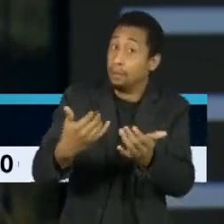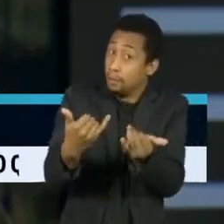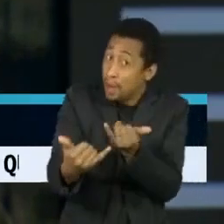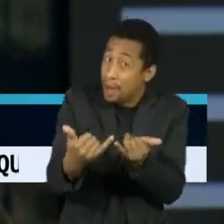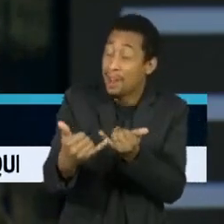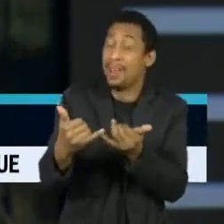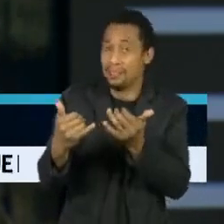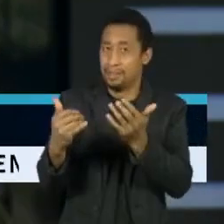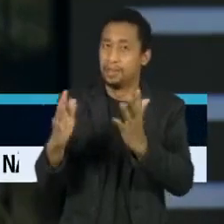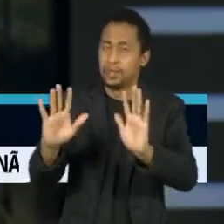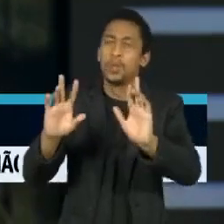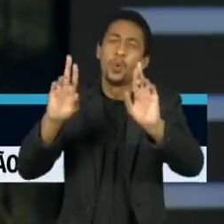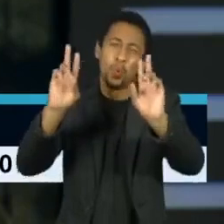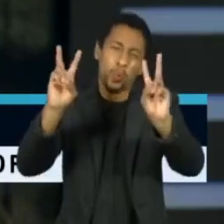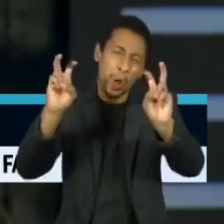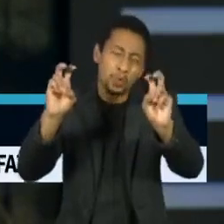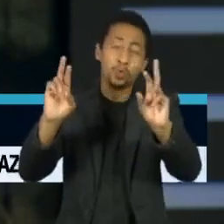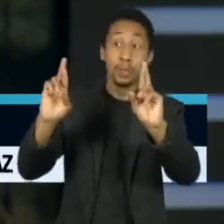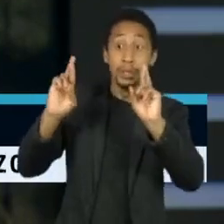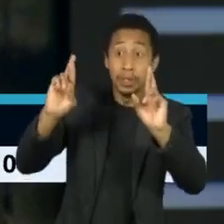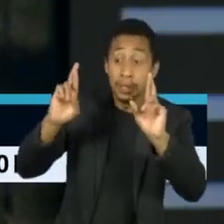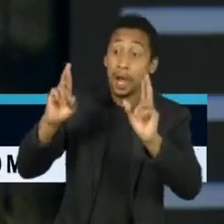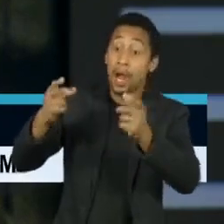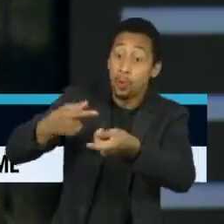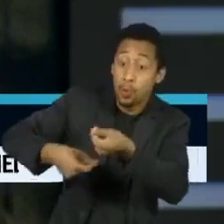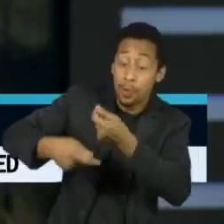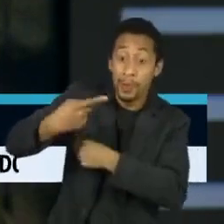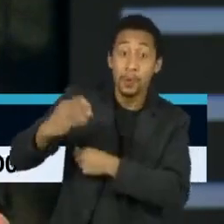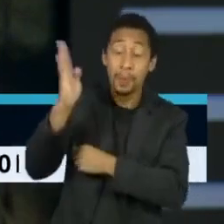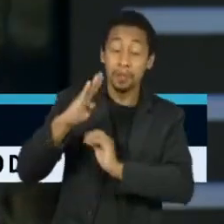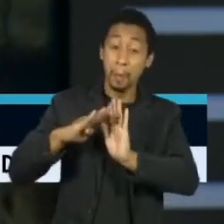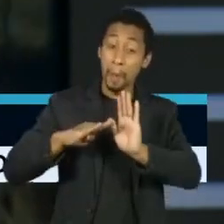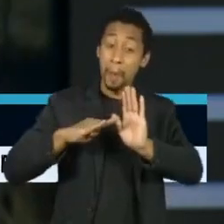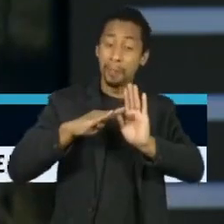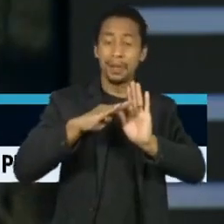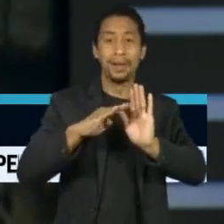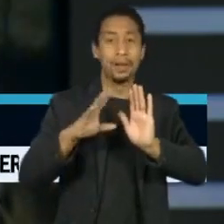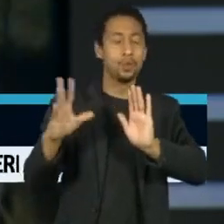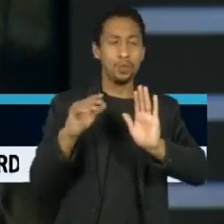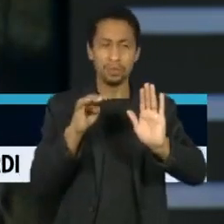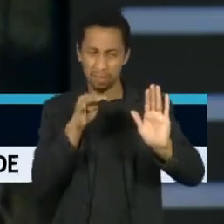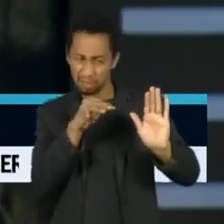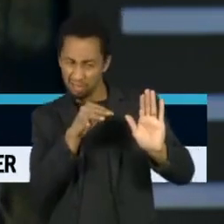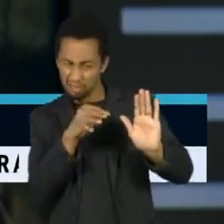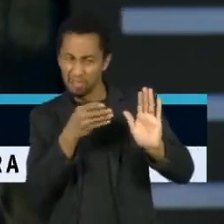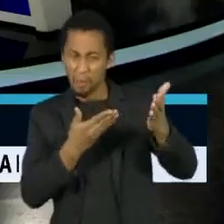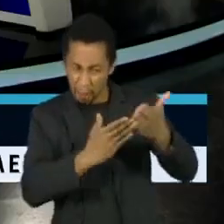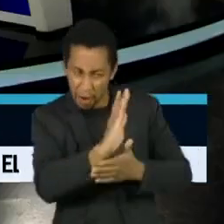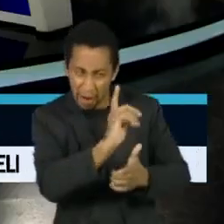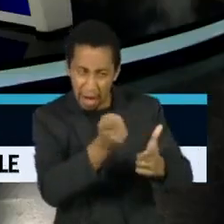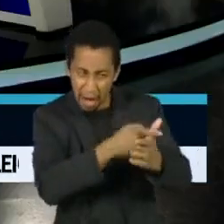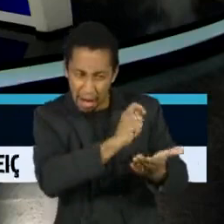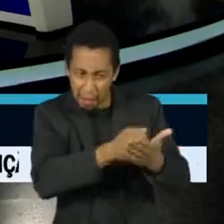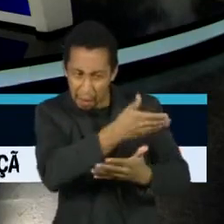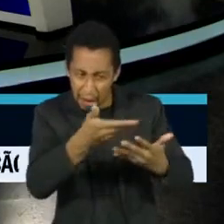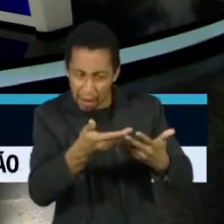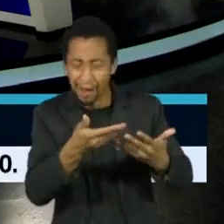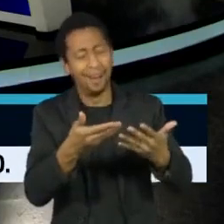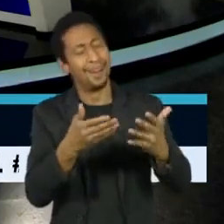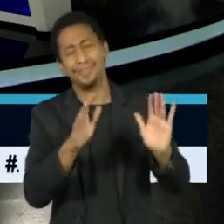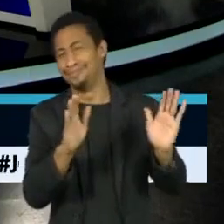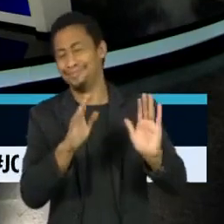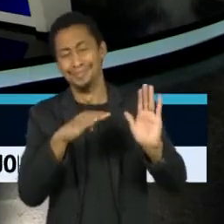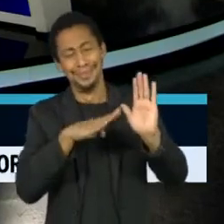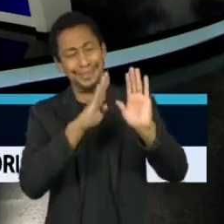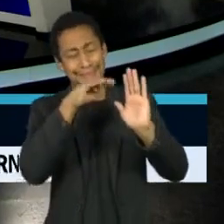reversão de expectativas com relação à capacidade de recuperação econômica do país mas gigantesca o único sinal um o único sinal